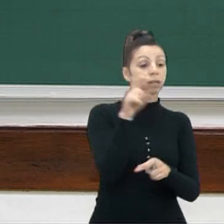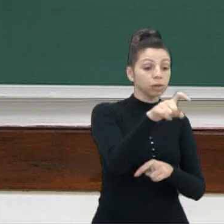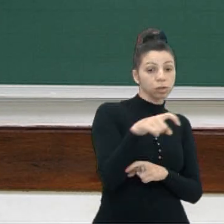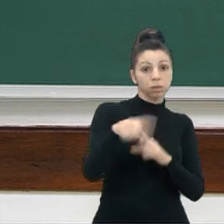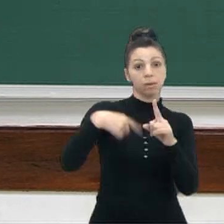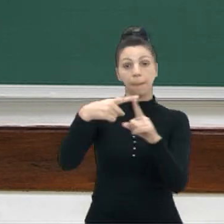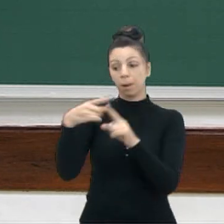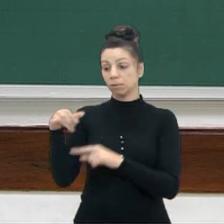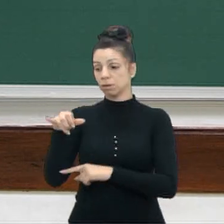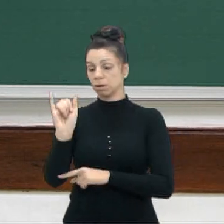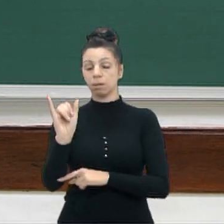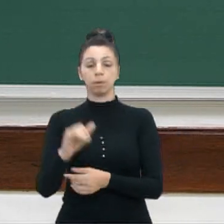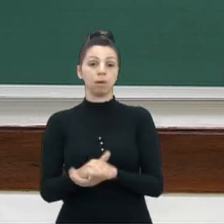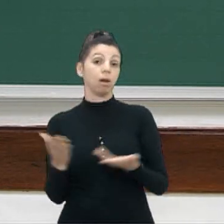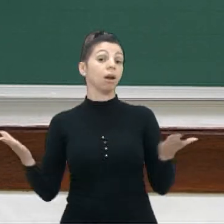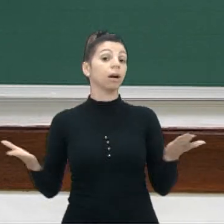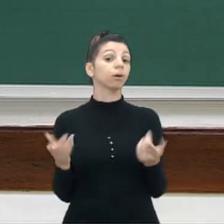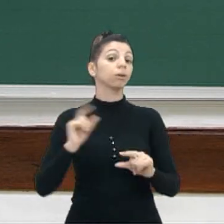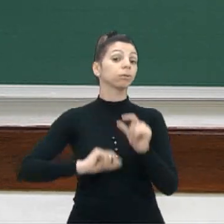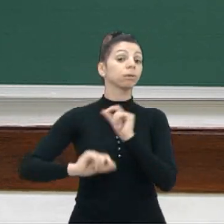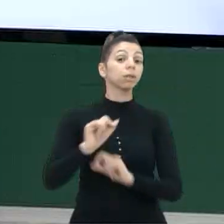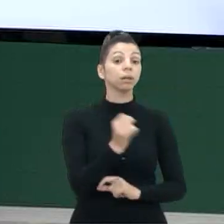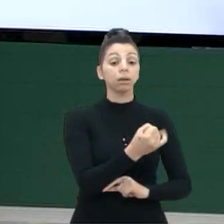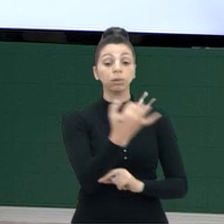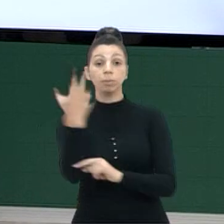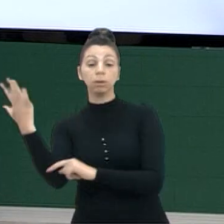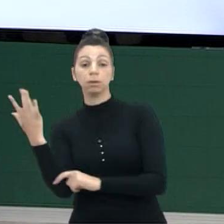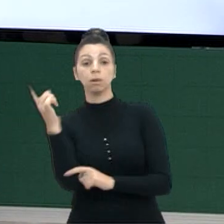rodas do carro mais a quantidade de rodas